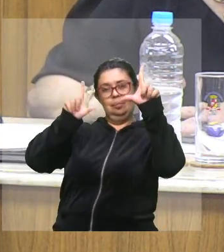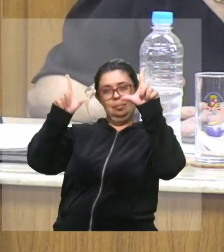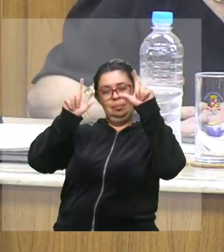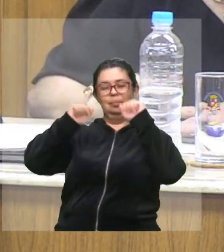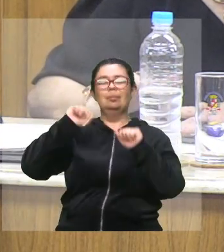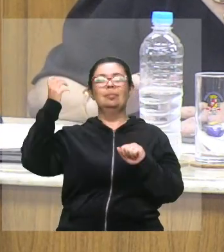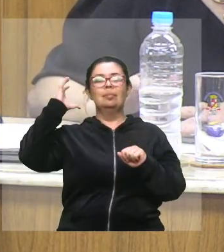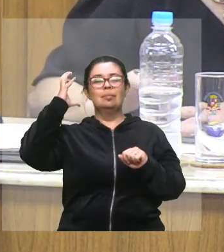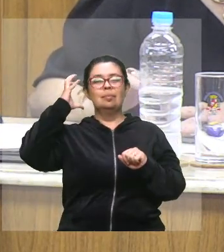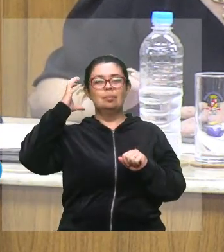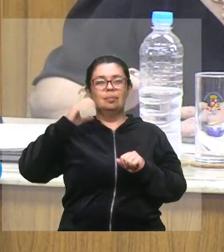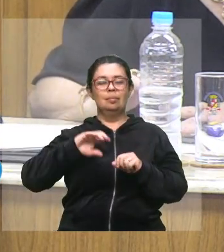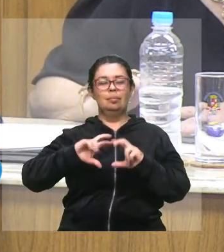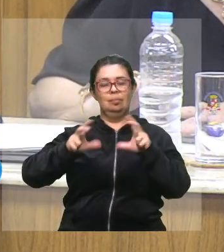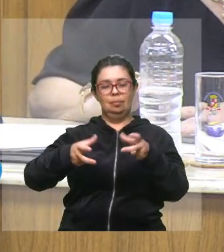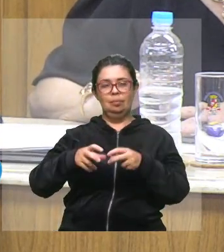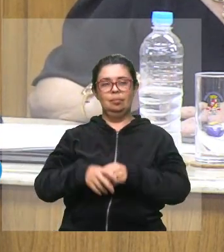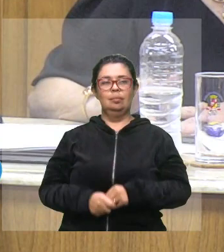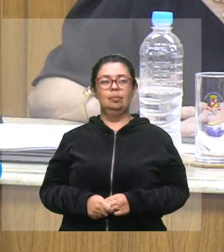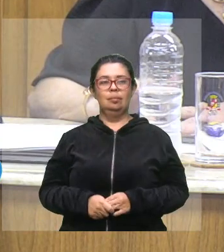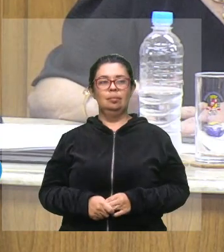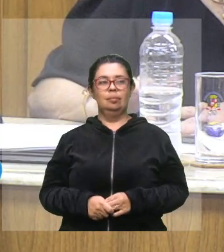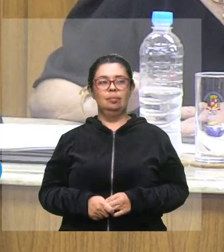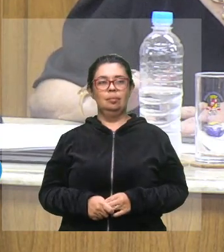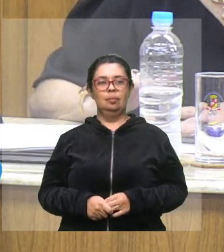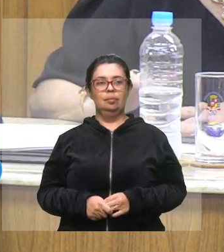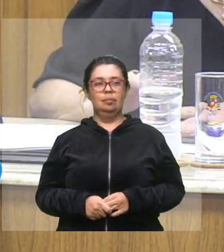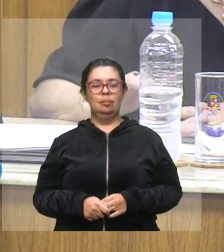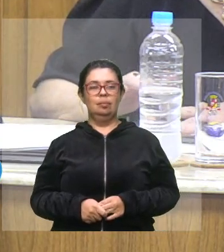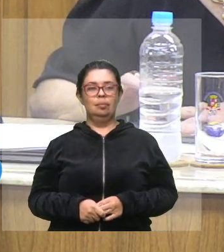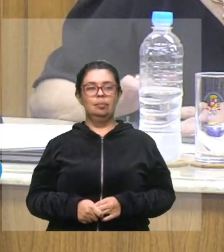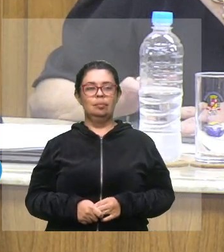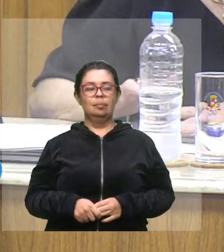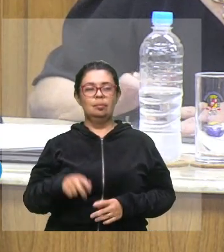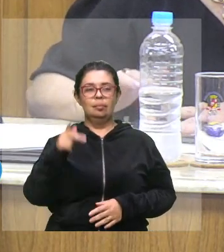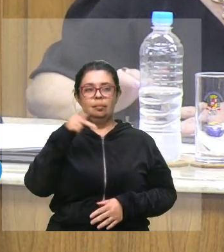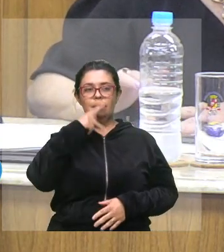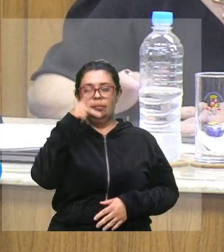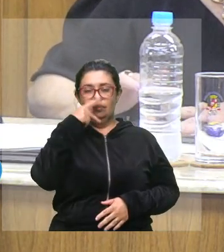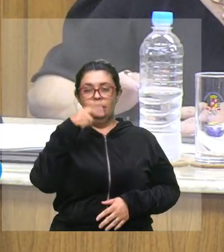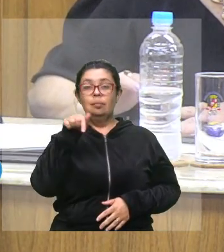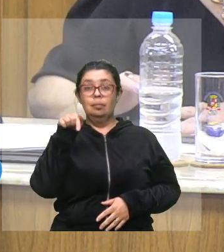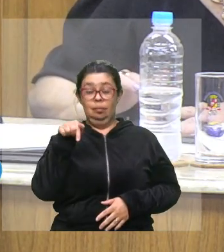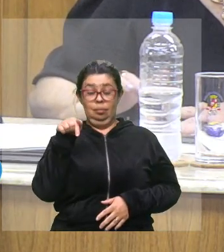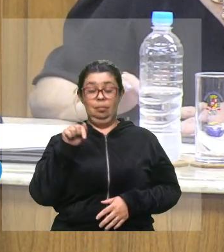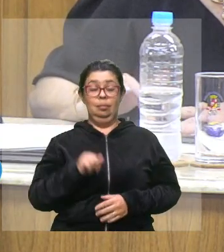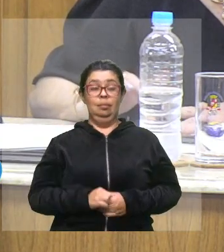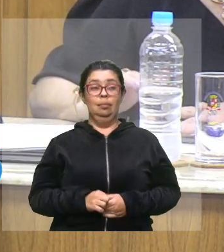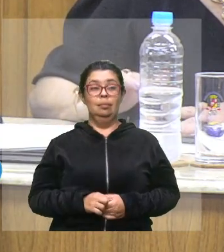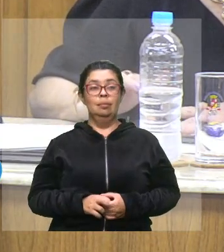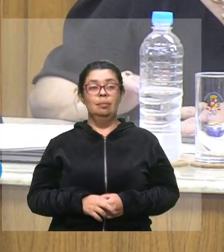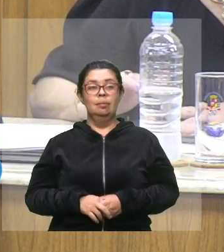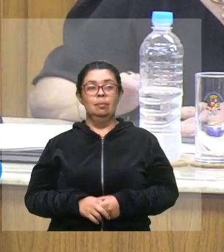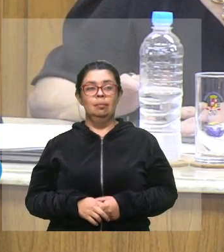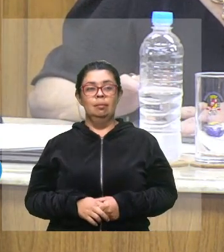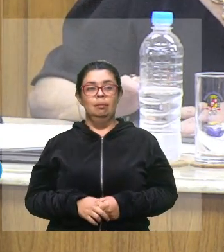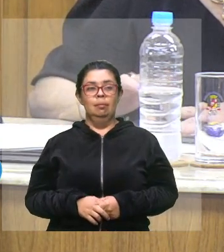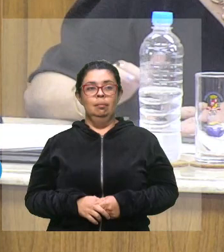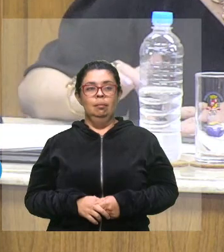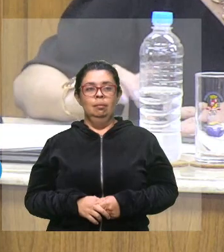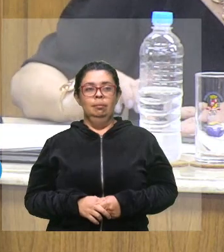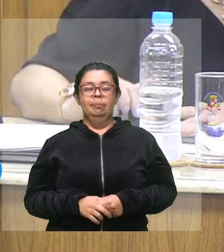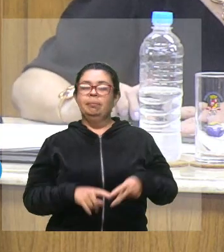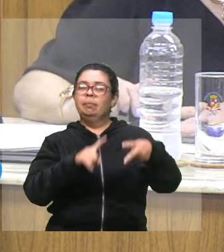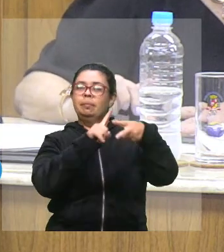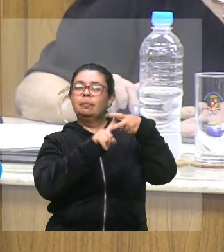Câmara, pela Rádio Câmara. E eu venho falar nesses 5 minutos que eu tenho direito sobre duas